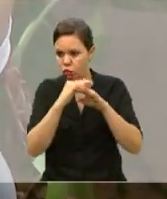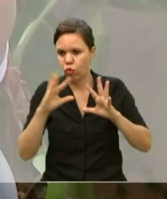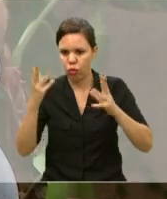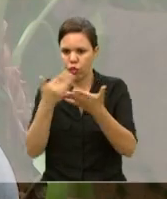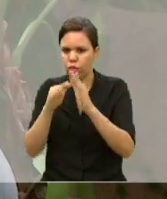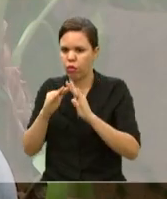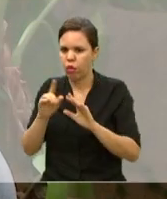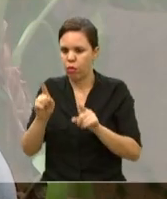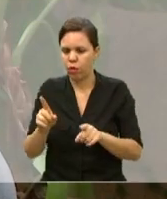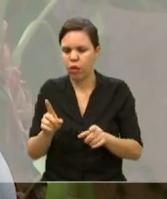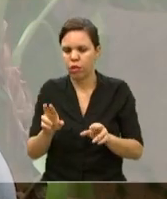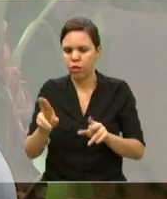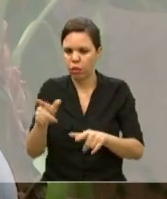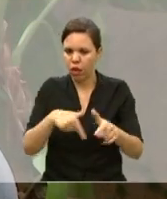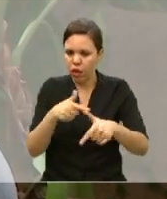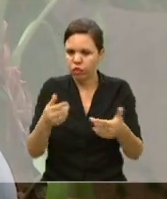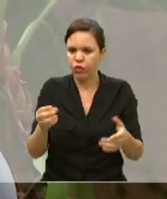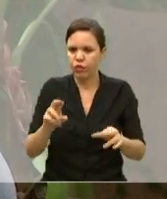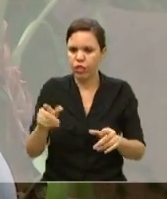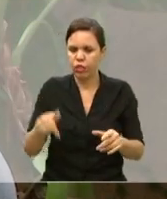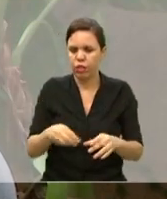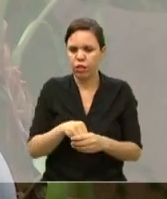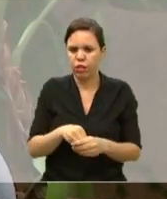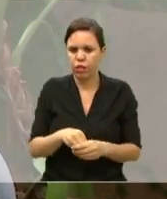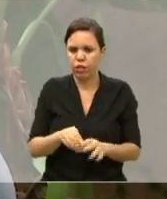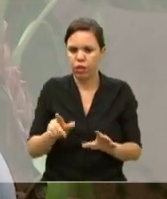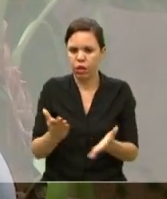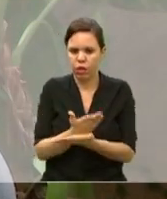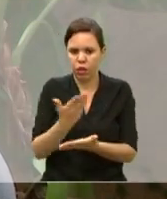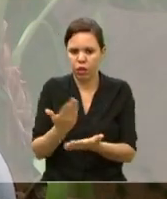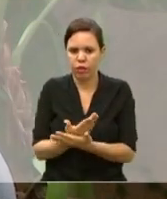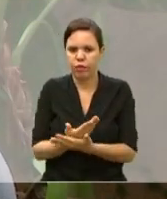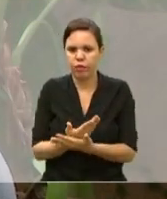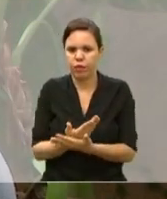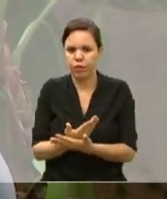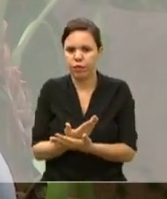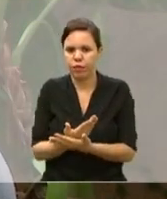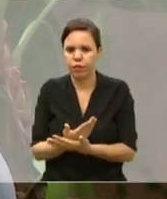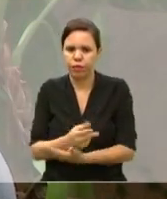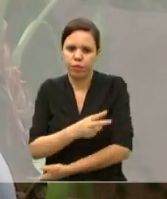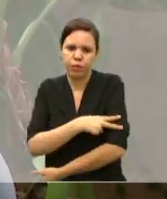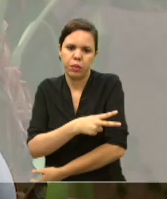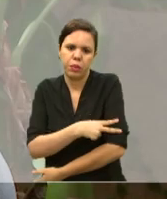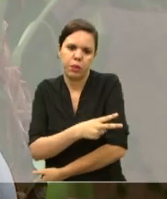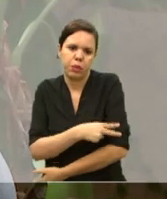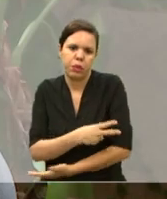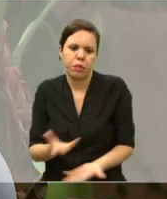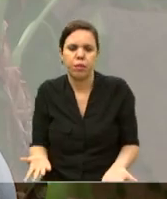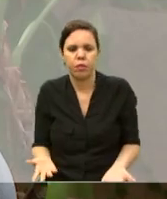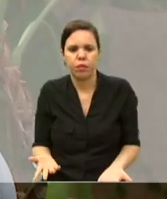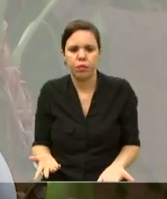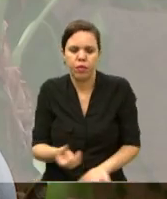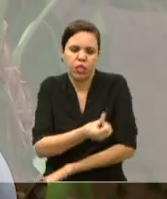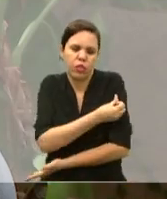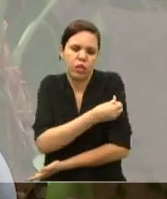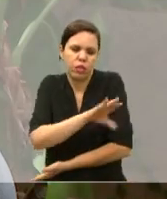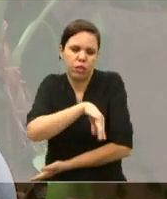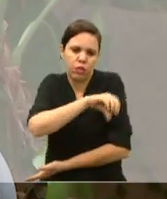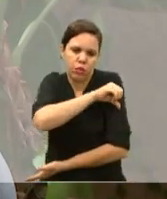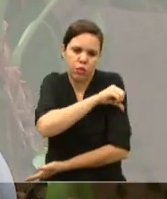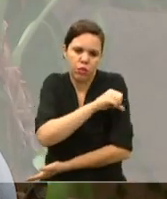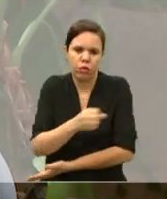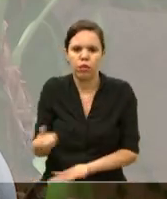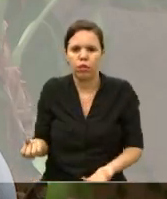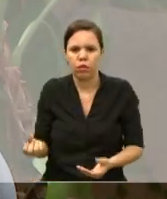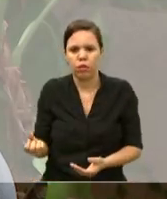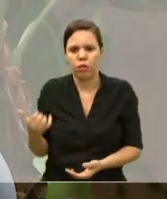escrevendo na água, escrevendo na areia. A criança vivencia aquele aprendizado. Aí o gosto pela leitura acaba sendo diferente, mais criativo. Você